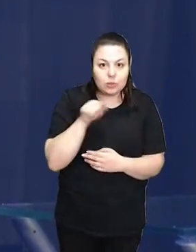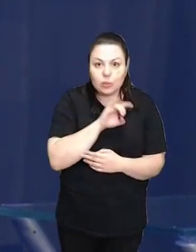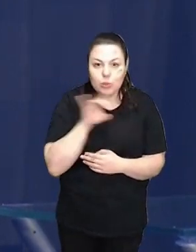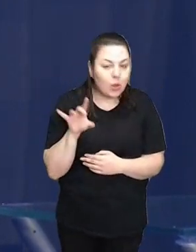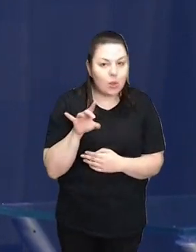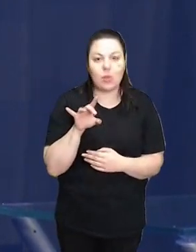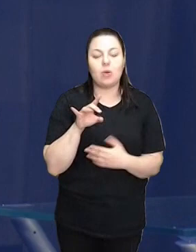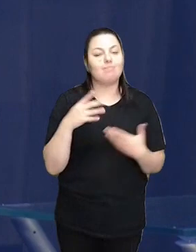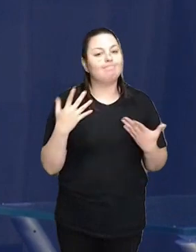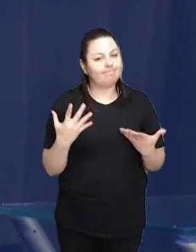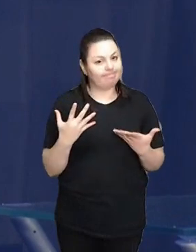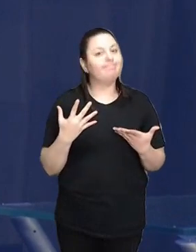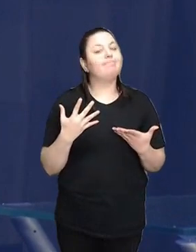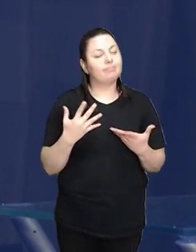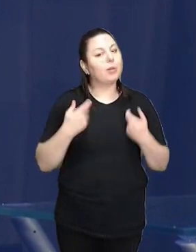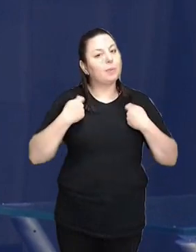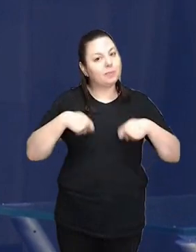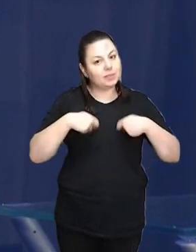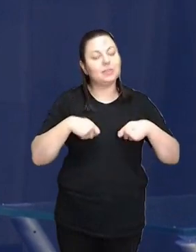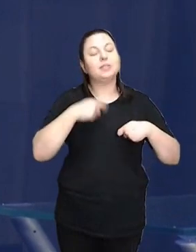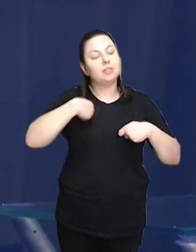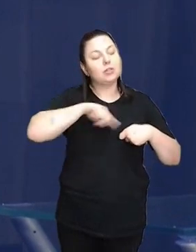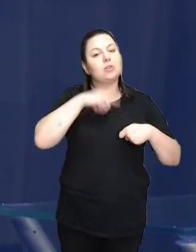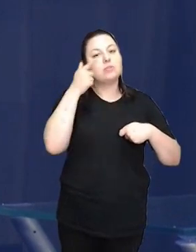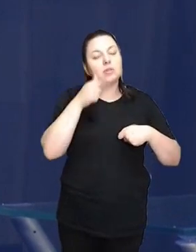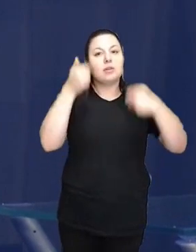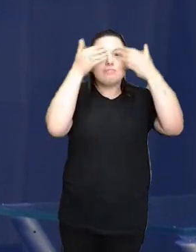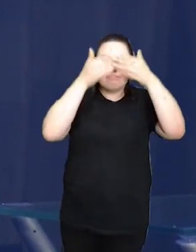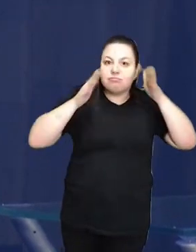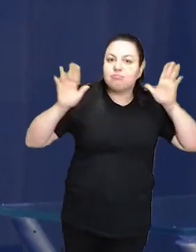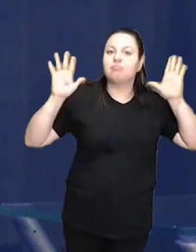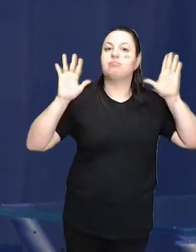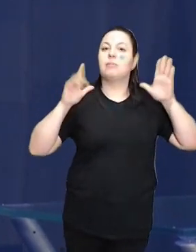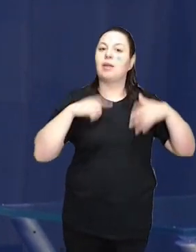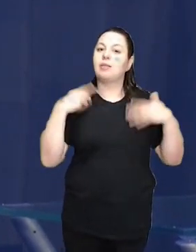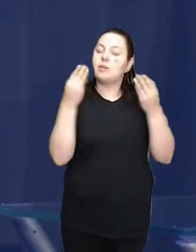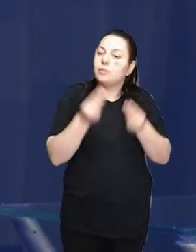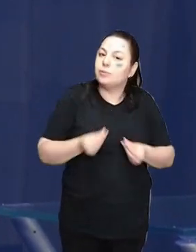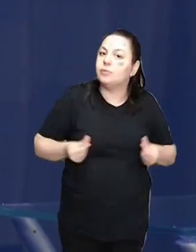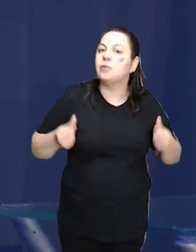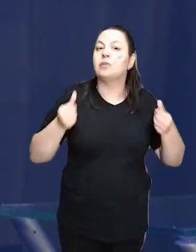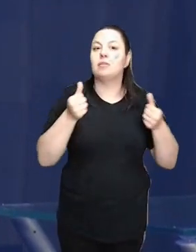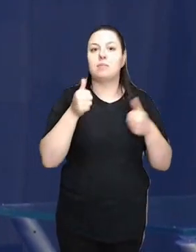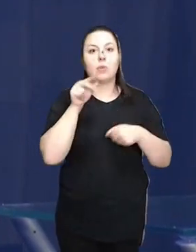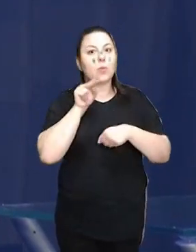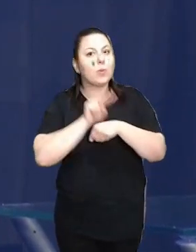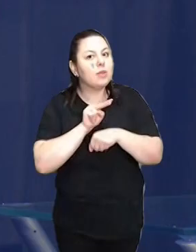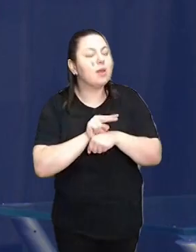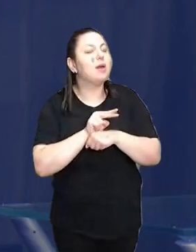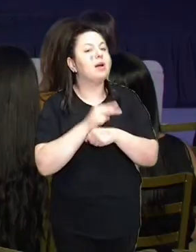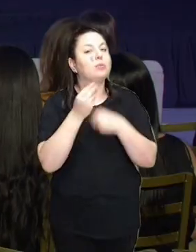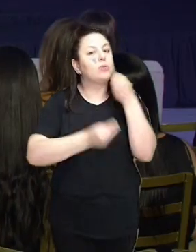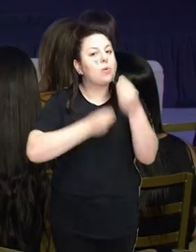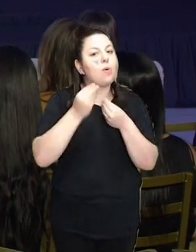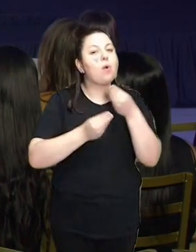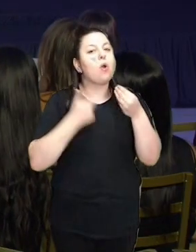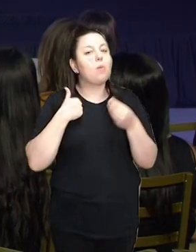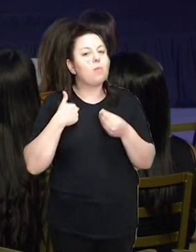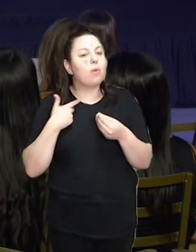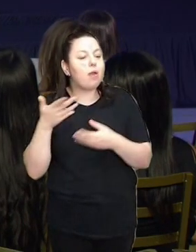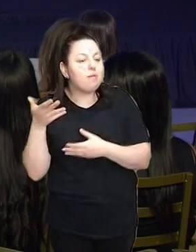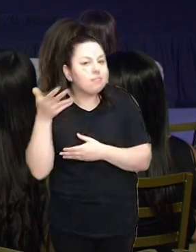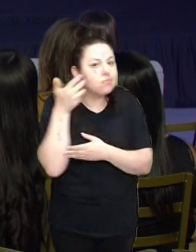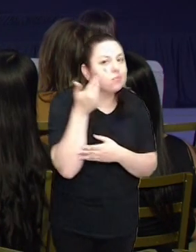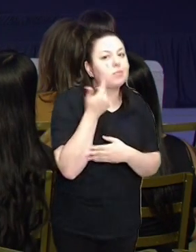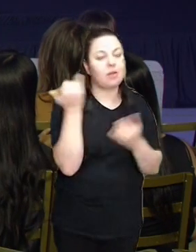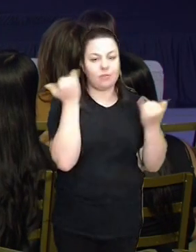nosso posicionamento que a gente se fecha para o outro. Então, assim, a gente precisa ter cuidado com o que a gente consome de informação. Tem um autor que eu gosto muito,